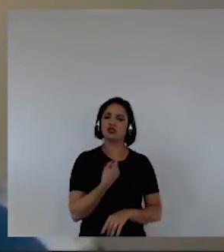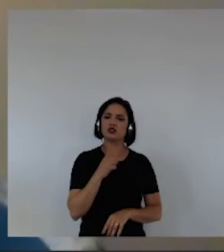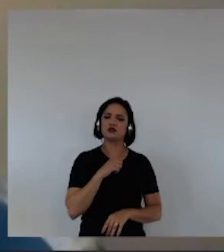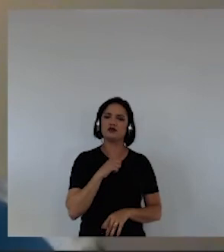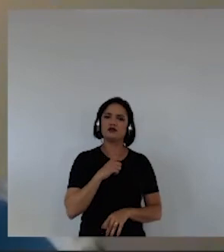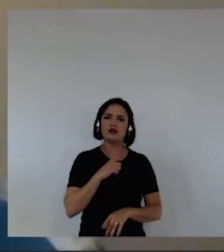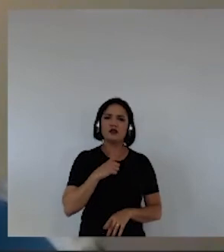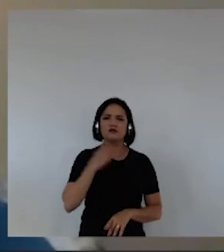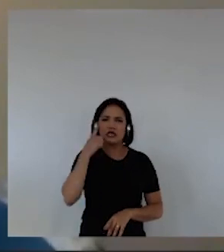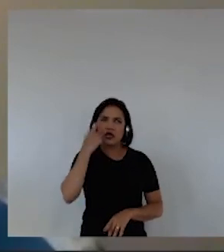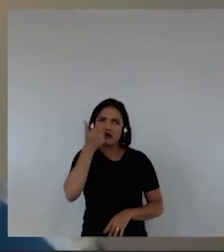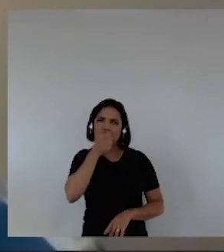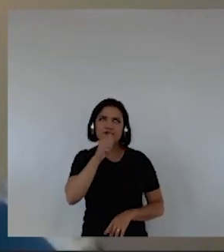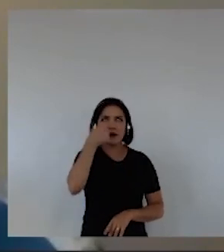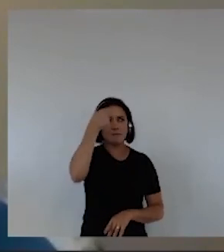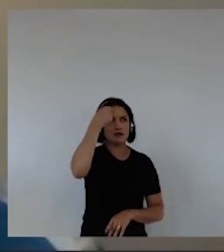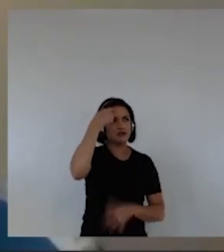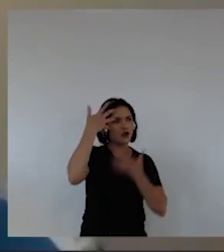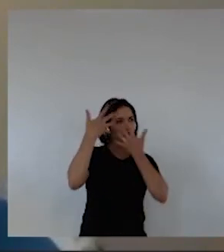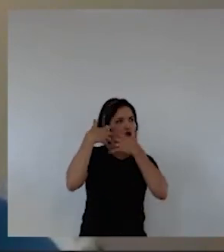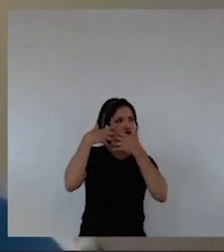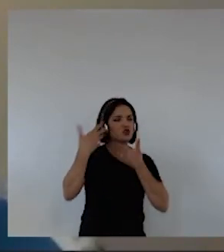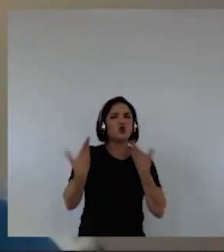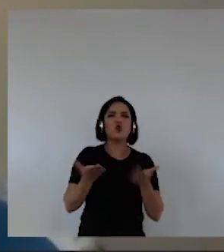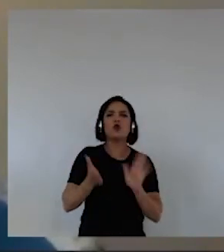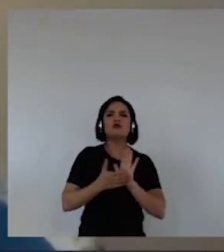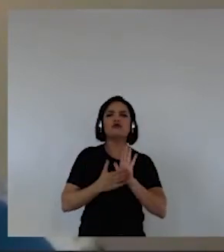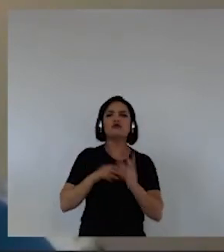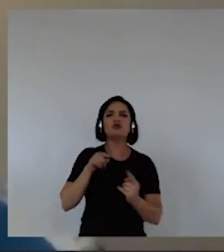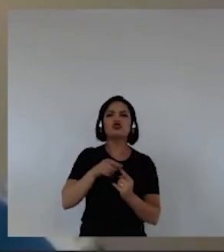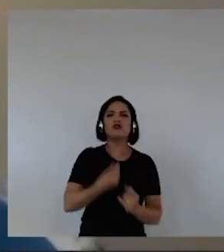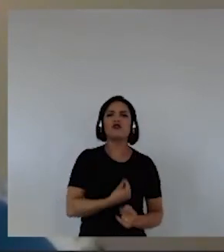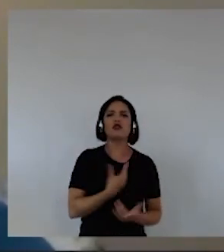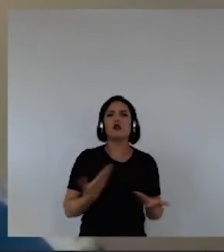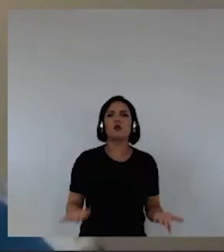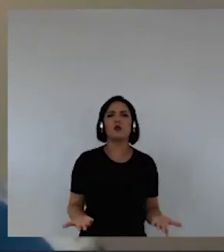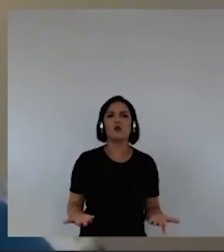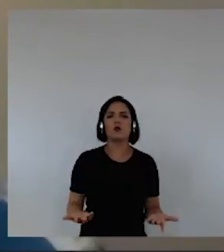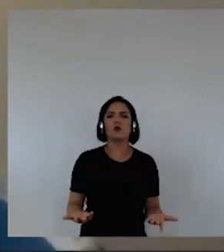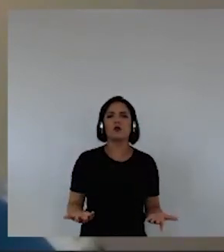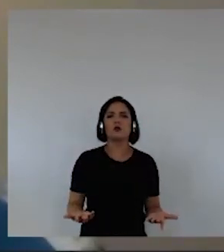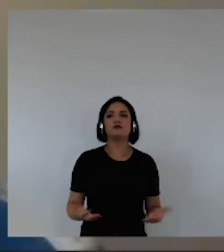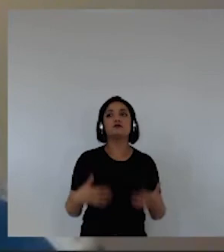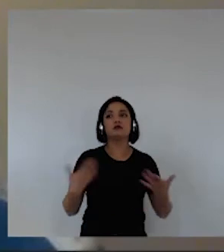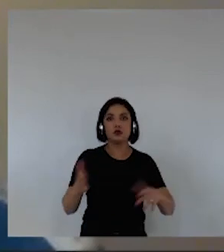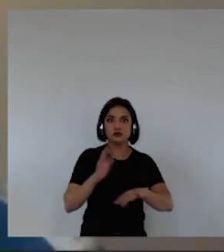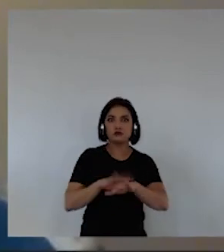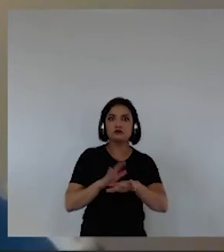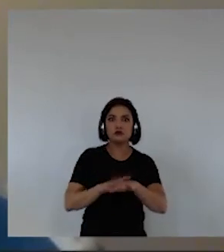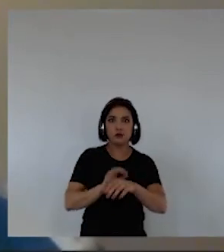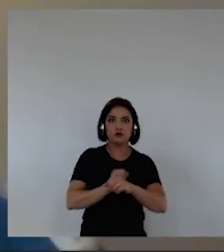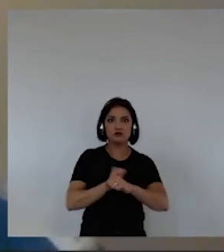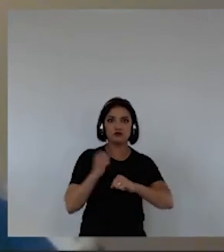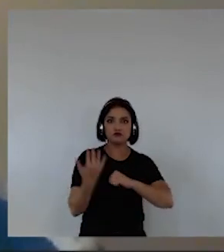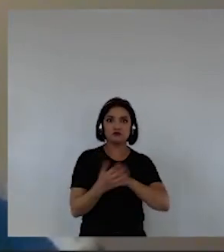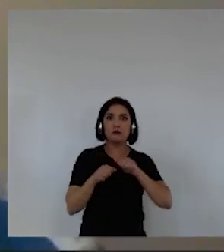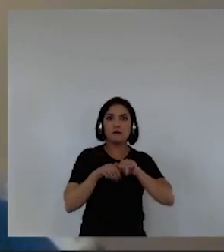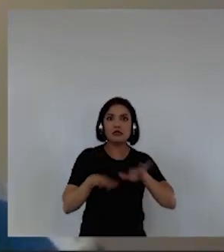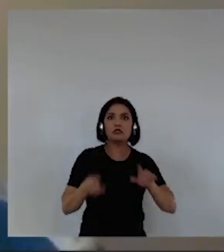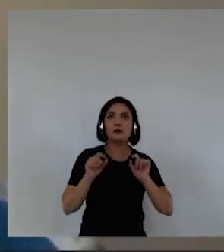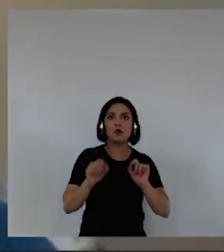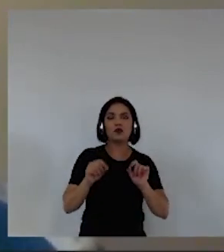temos que revisar qual é o nosso propósito de vida. E o nosso propósito de vida, diante de uma pandemia, é,